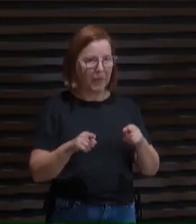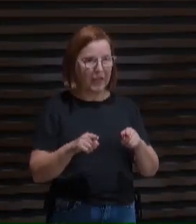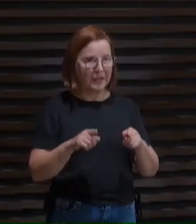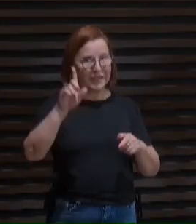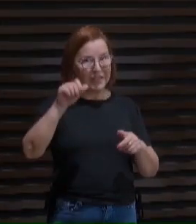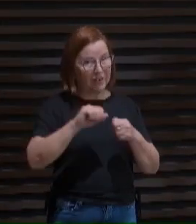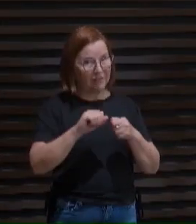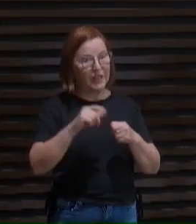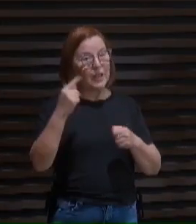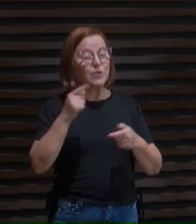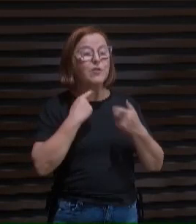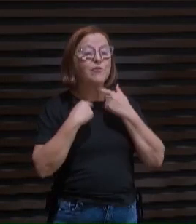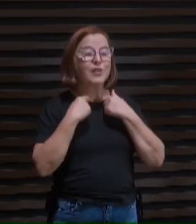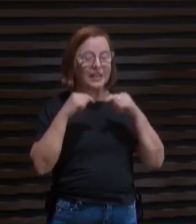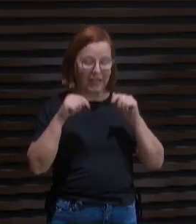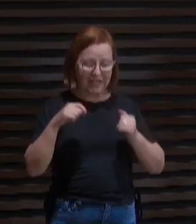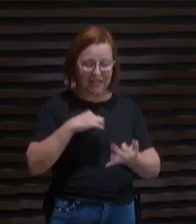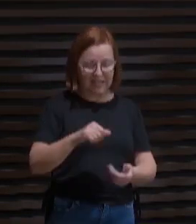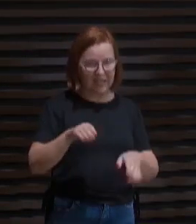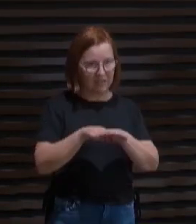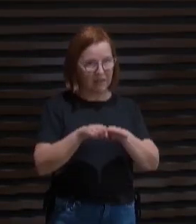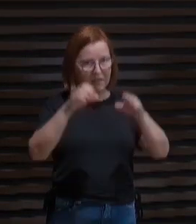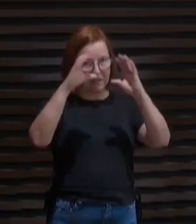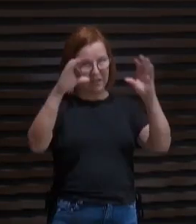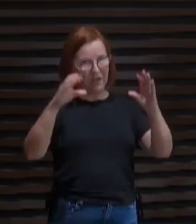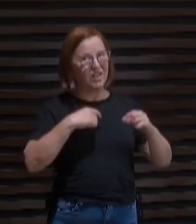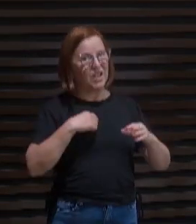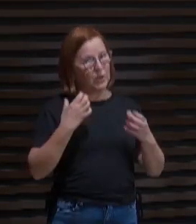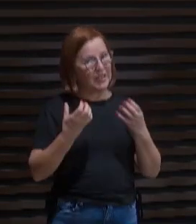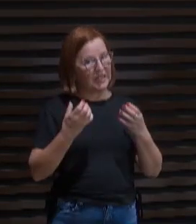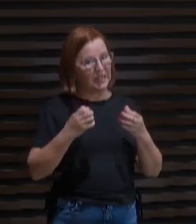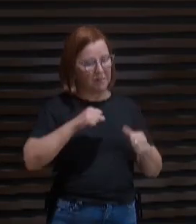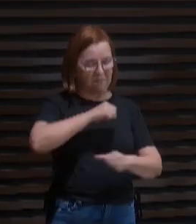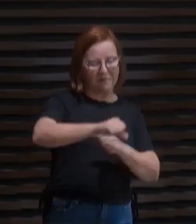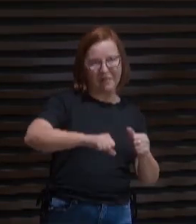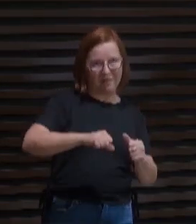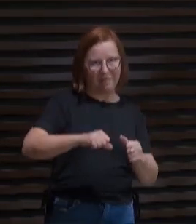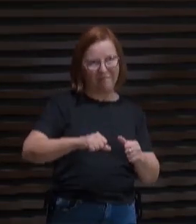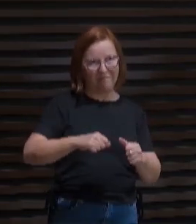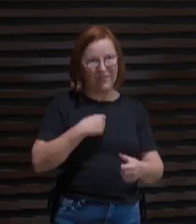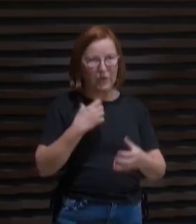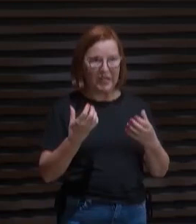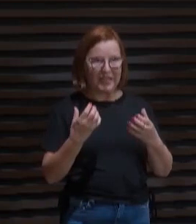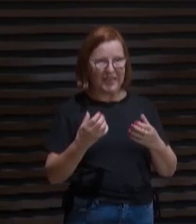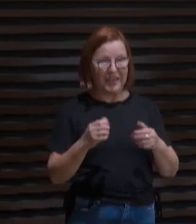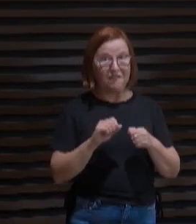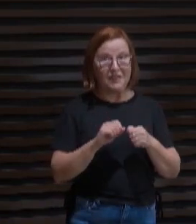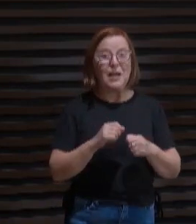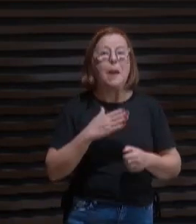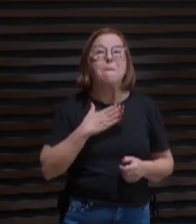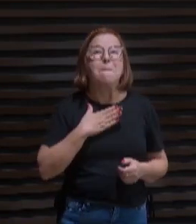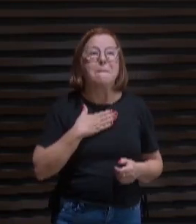tua vontade aqui na terra como no céu, eu queria inverter. Eu queria que fosse feita a minha vontade aqui na